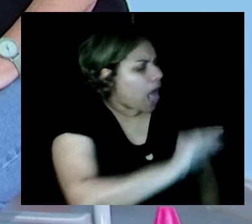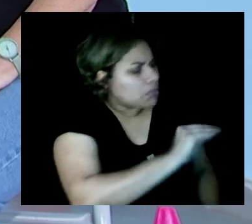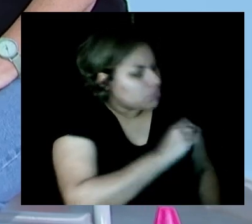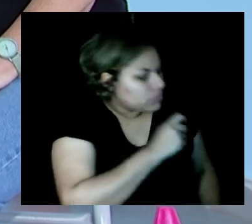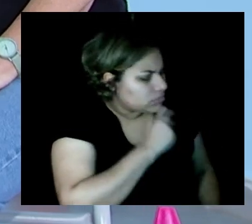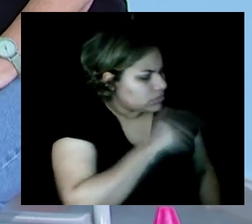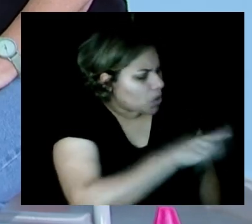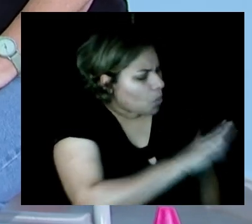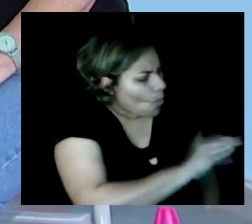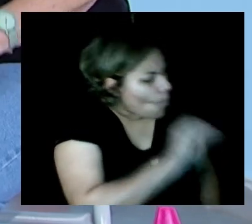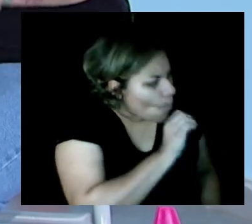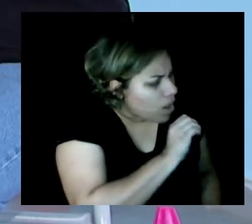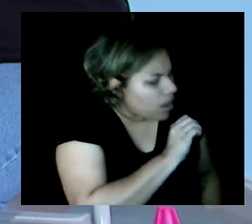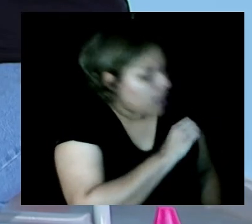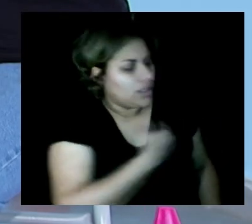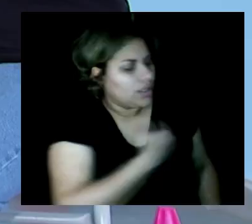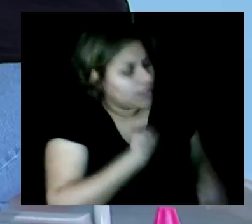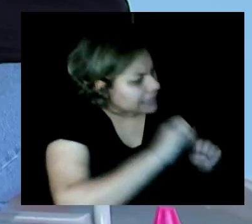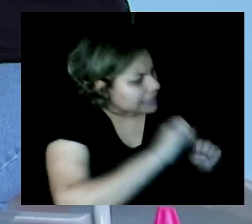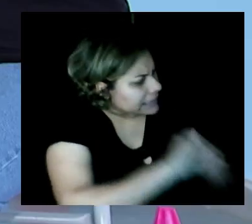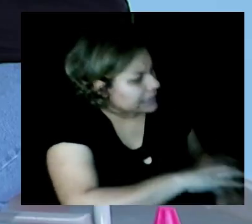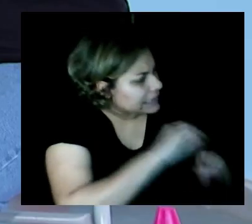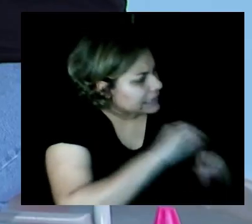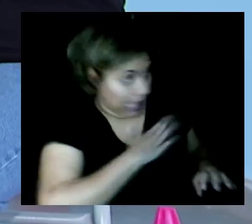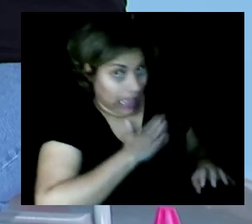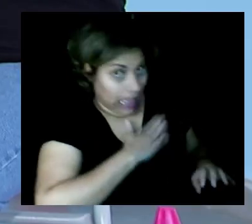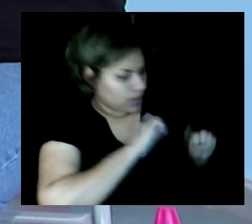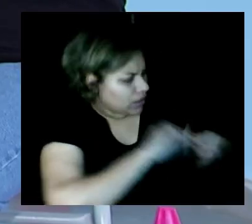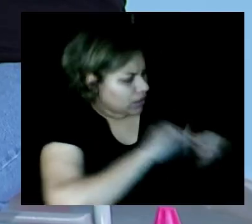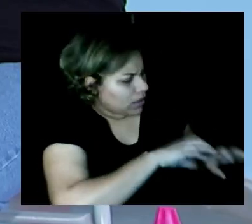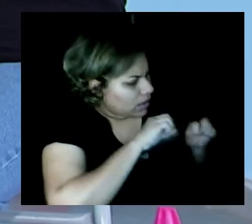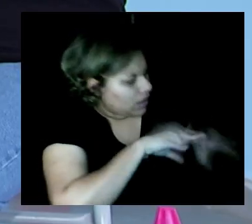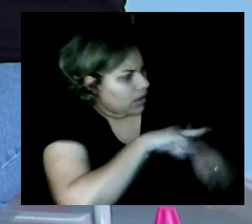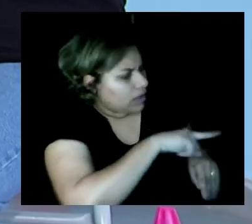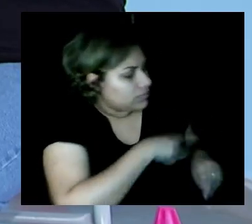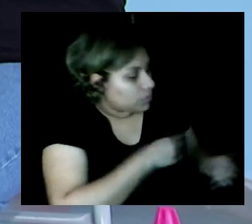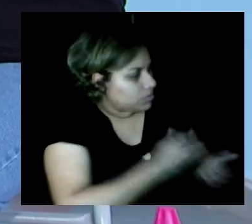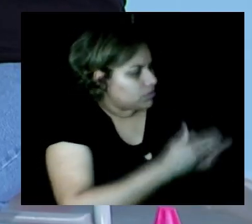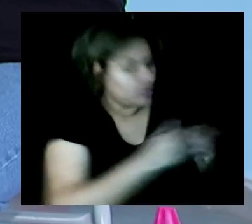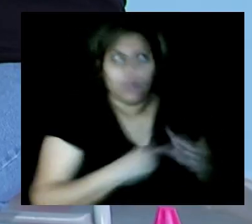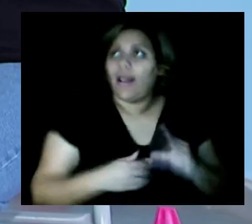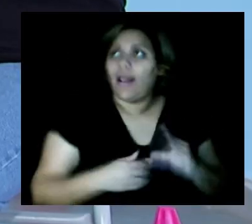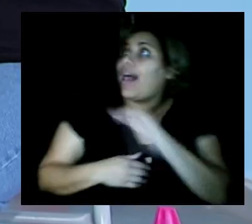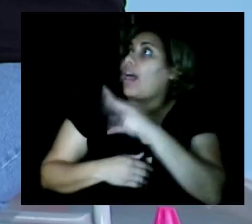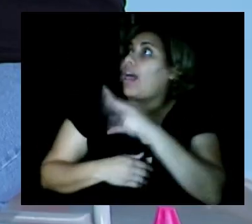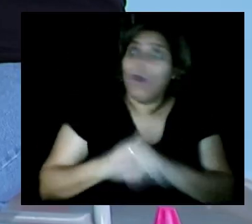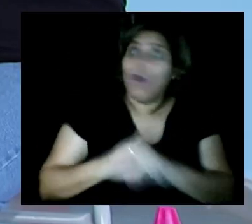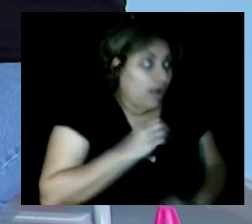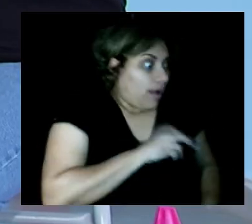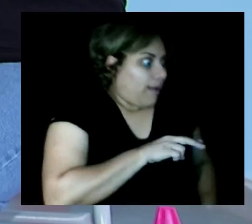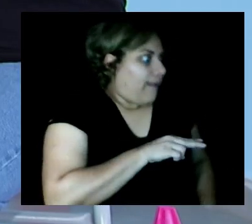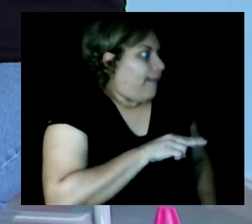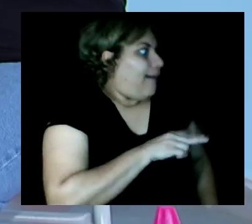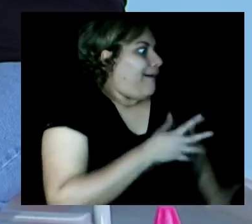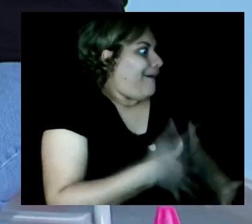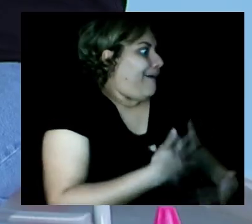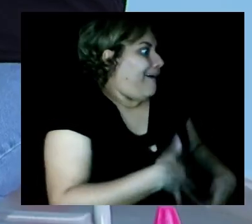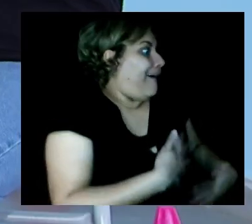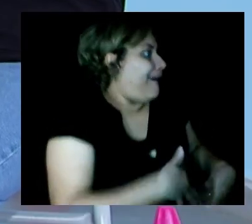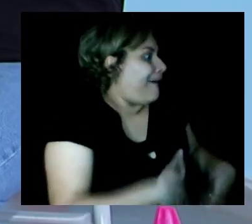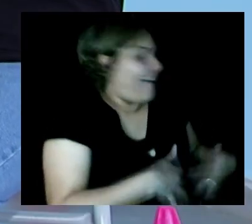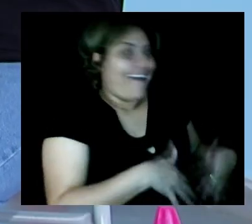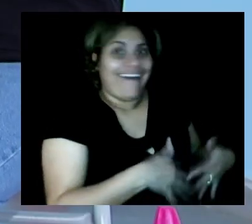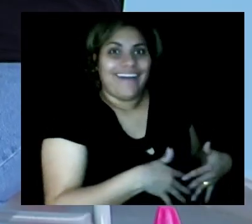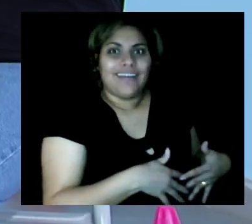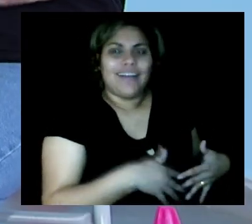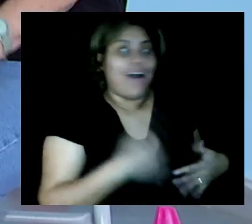foi muito... É uma coisa assim, a gente não sabe explicar, né? A mãe vem falar, nossa, ele não falava com ninguém e com você